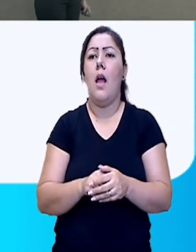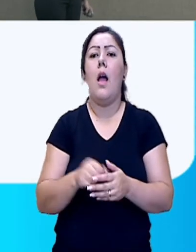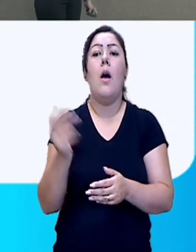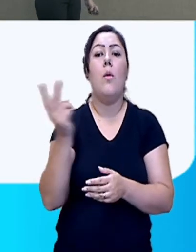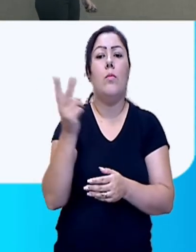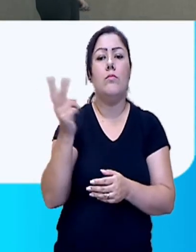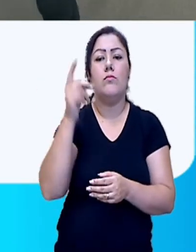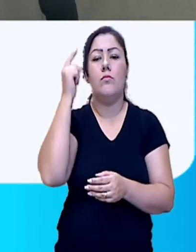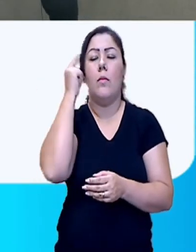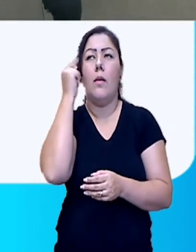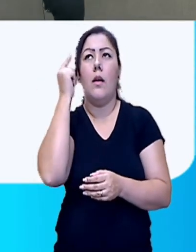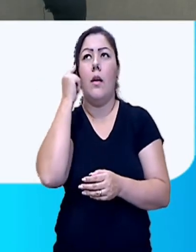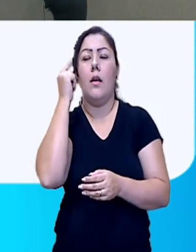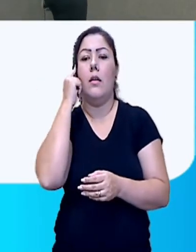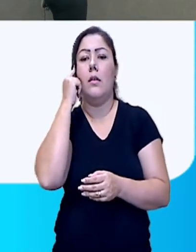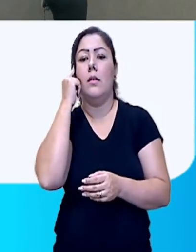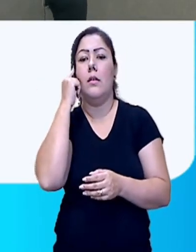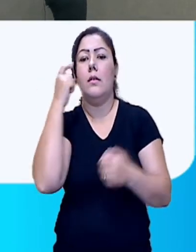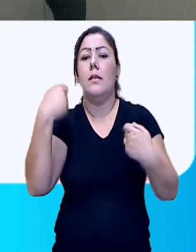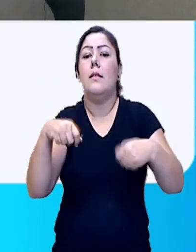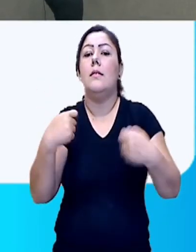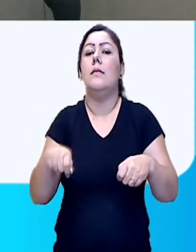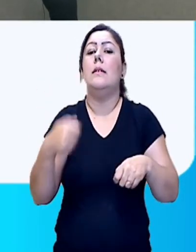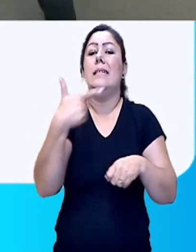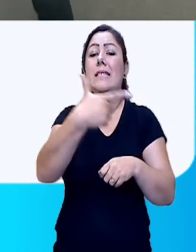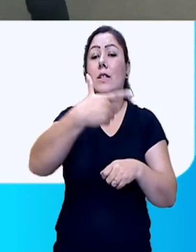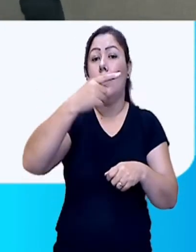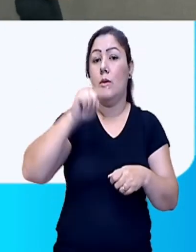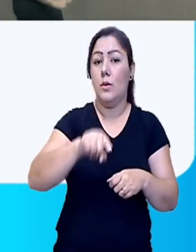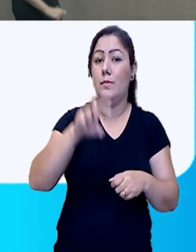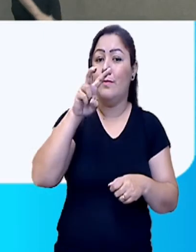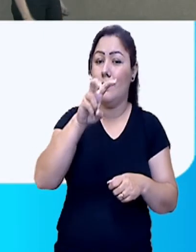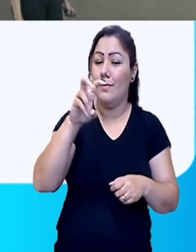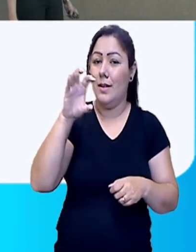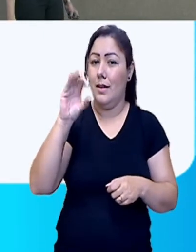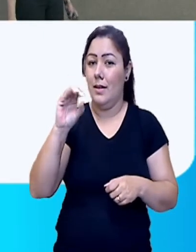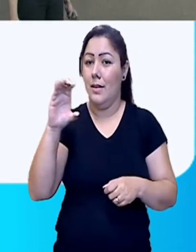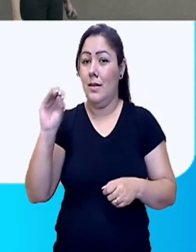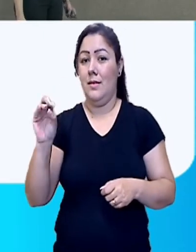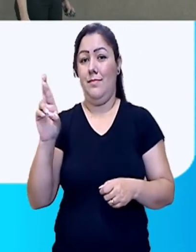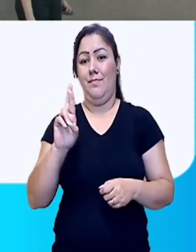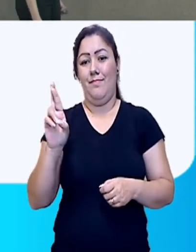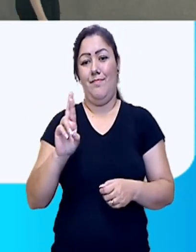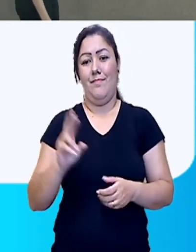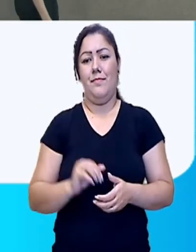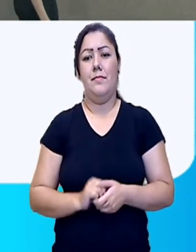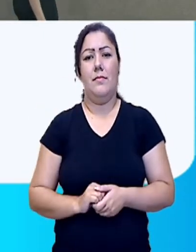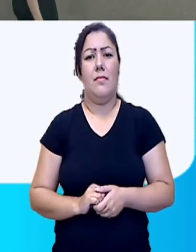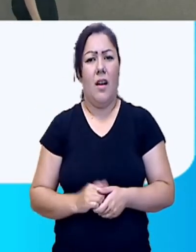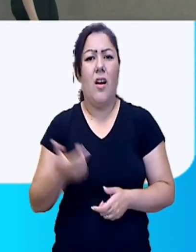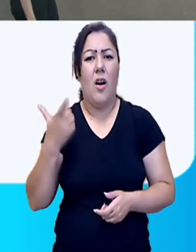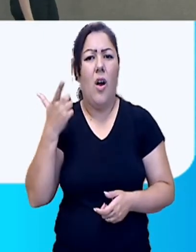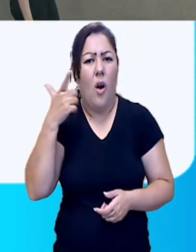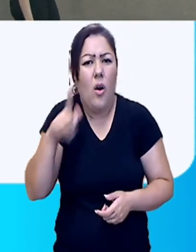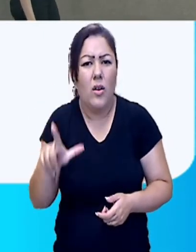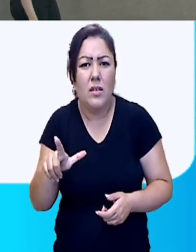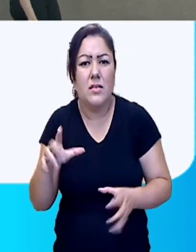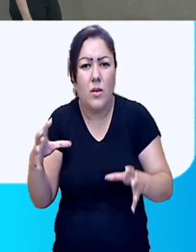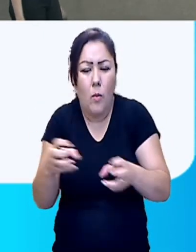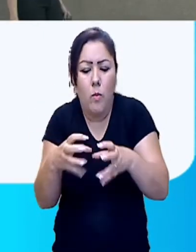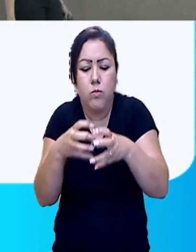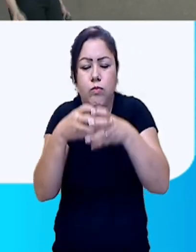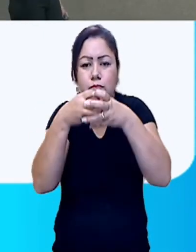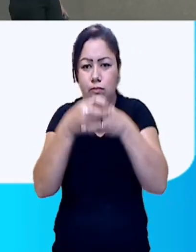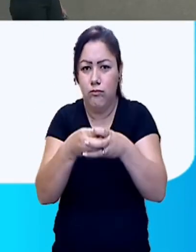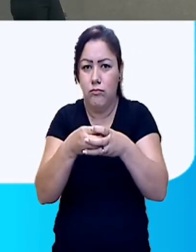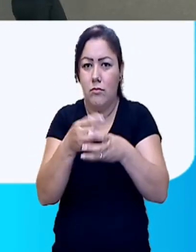que precisariam de quanto? De R$ 2.500. Eles conseguiram juntar